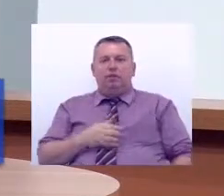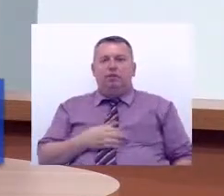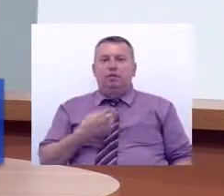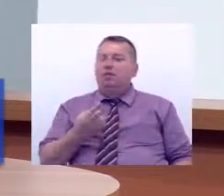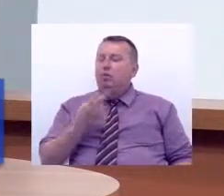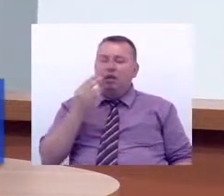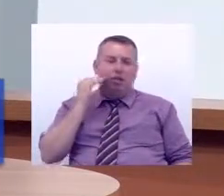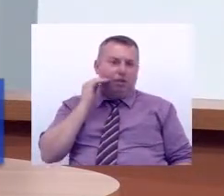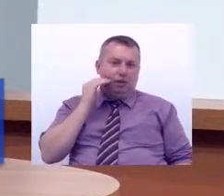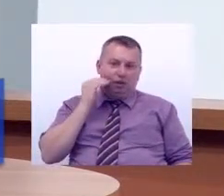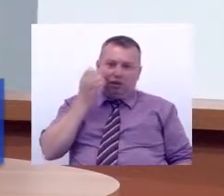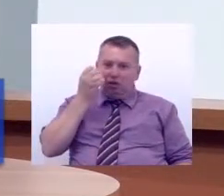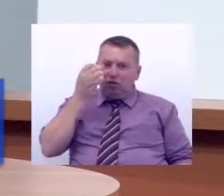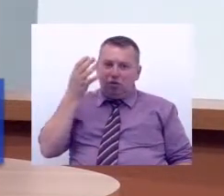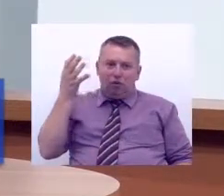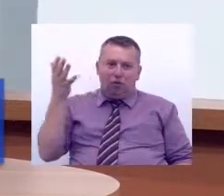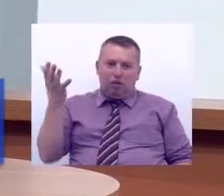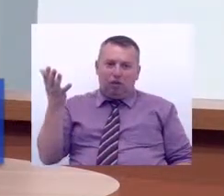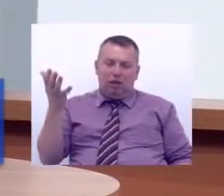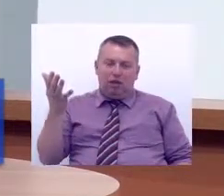Eu não entendi